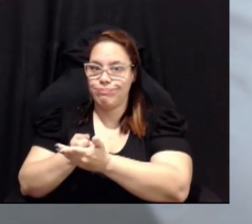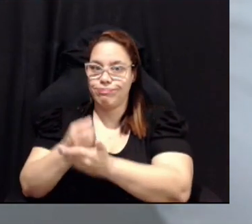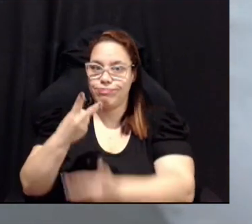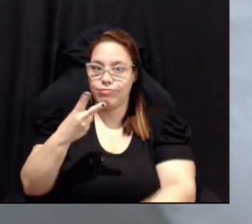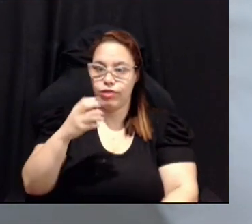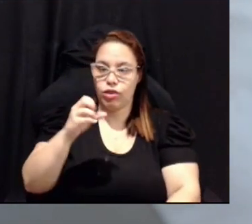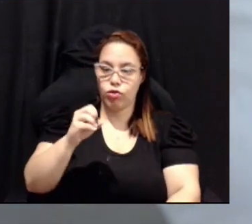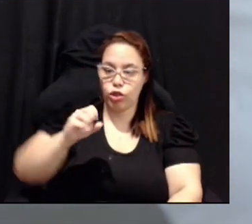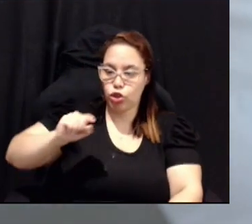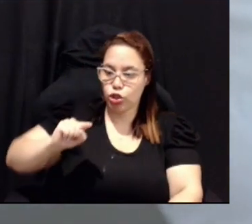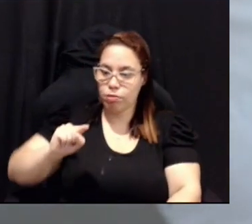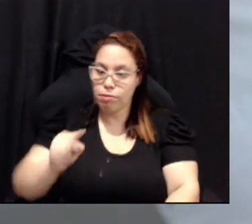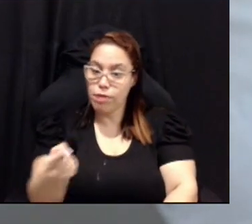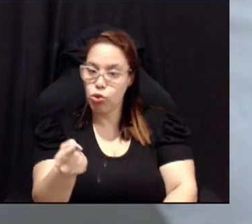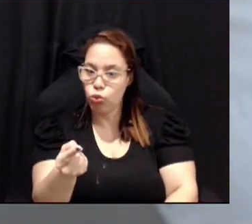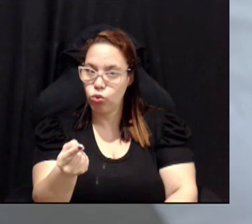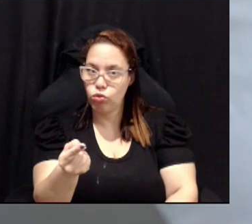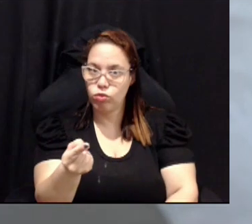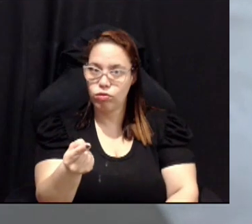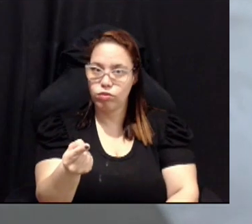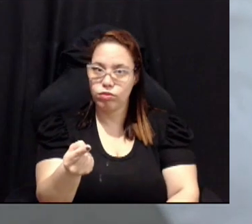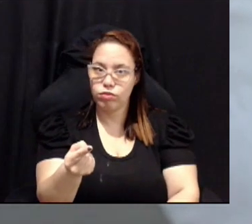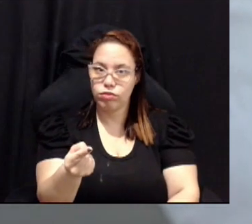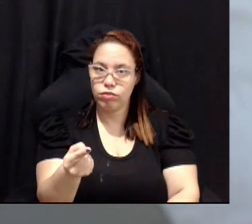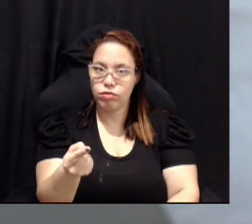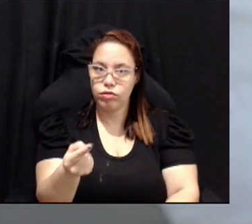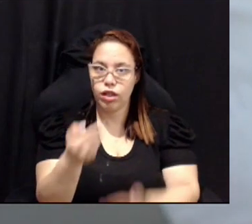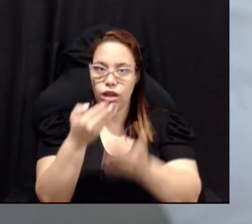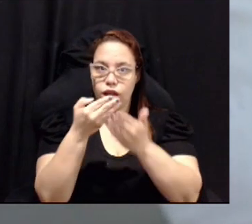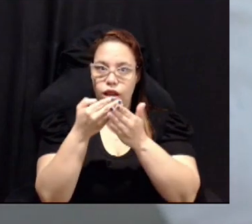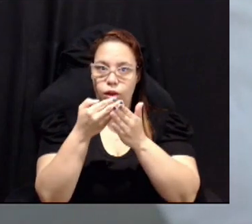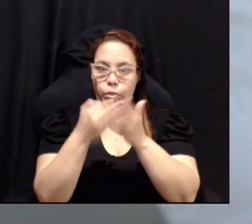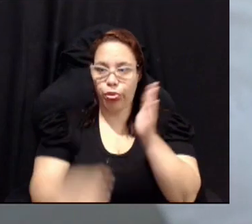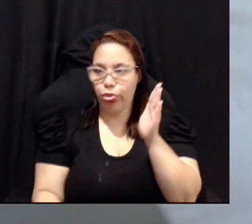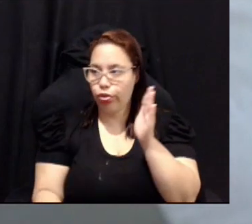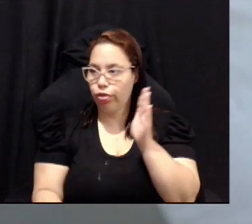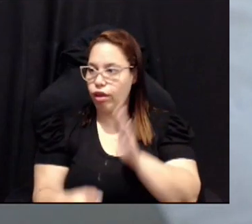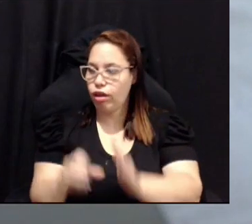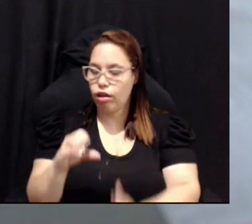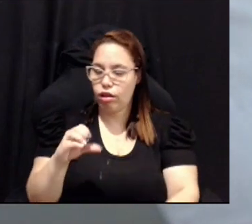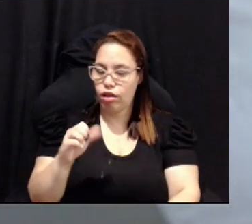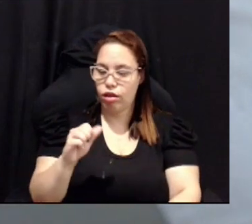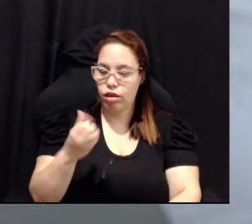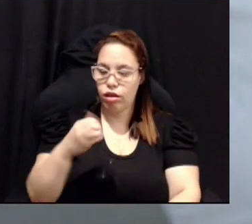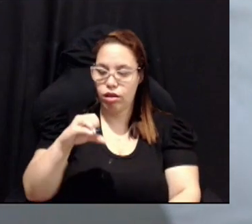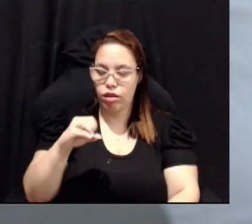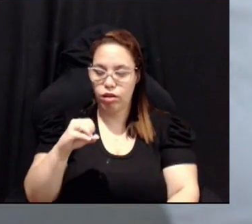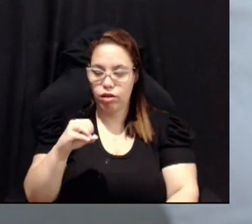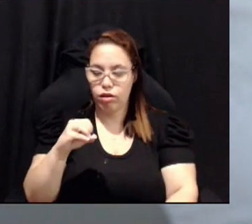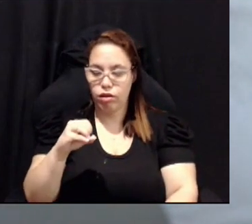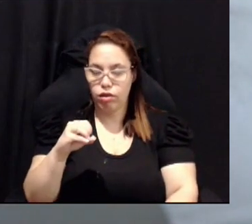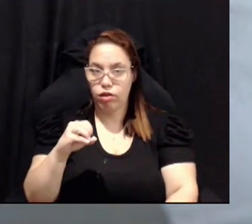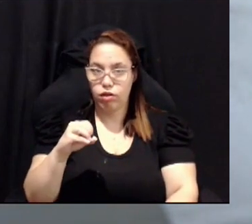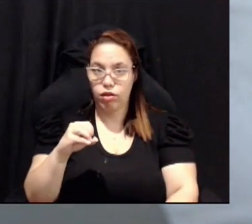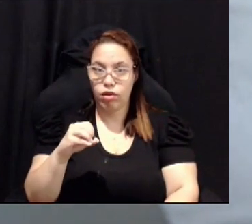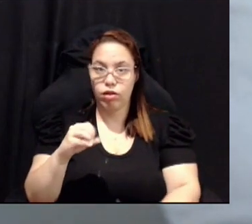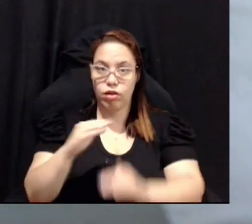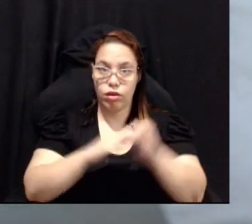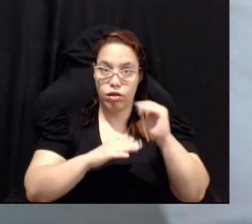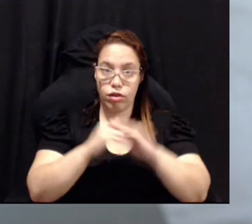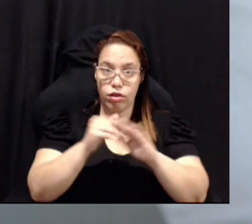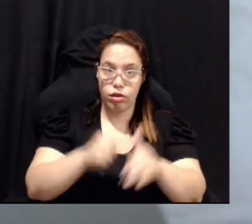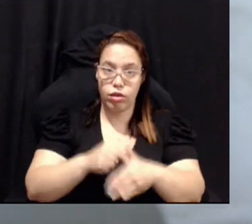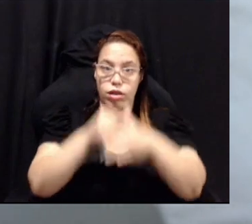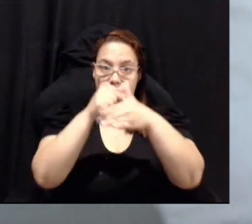de ações. E a ação caiu. E aí nós tivemos que sacar um produto da renda fixa dele para